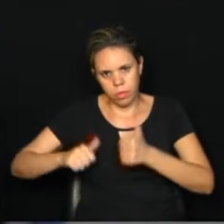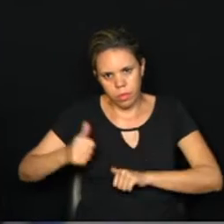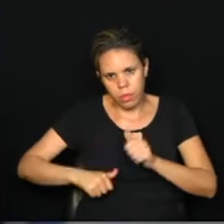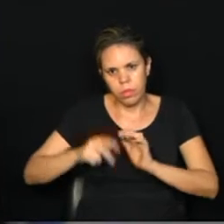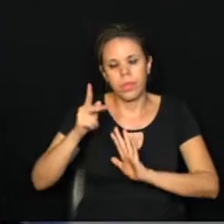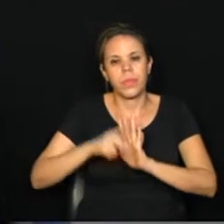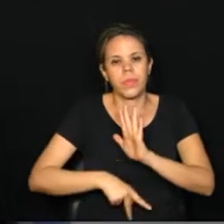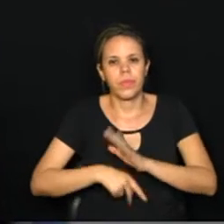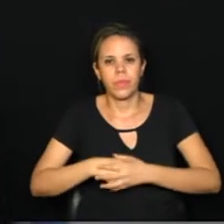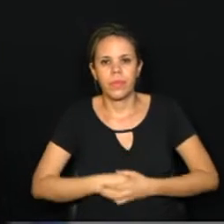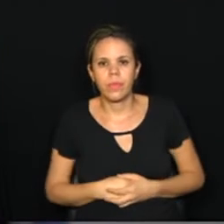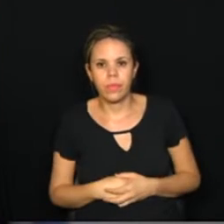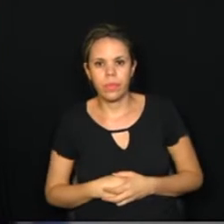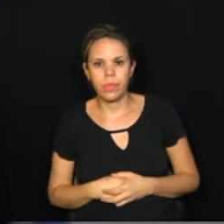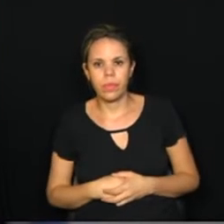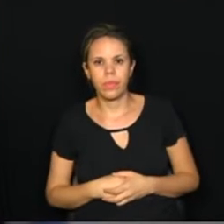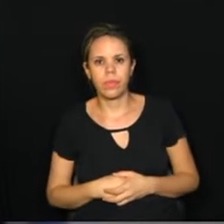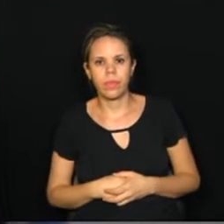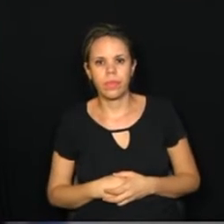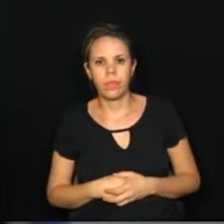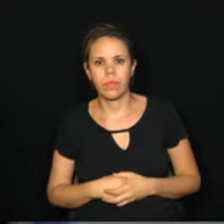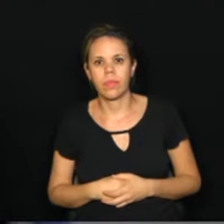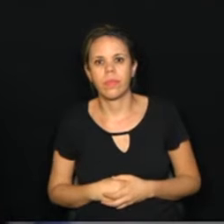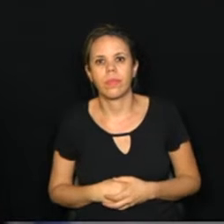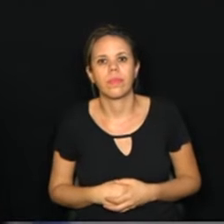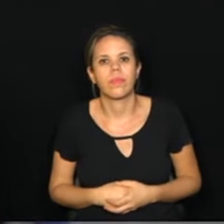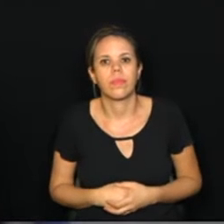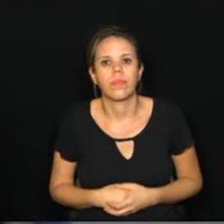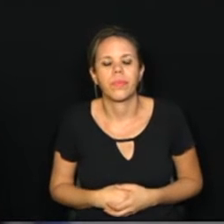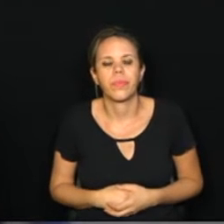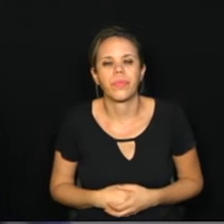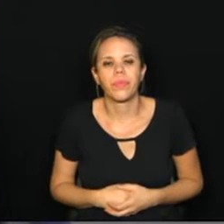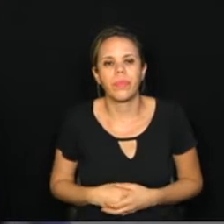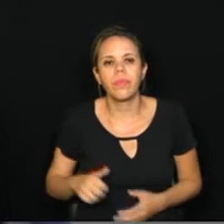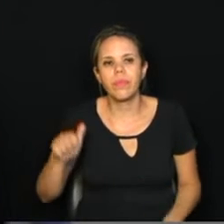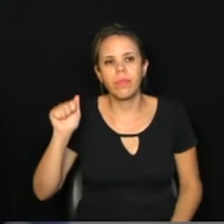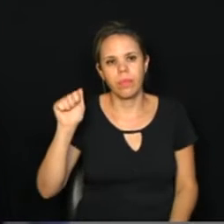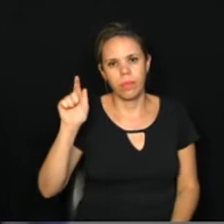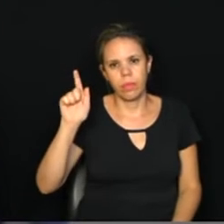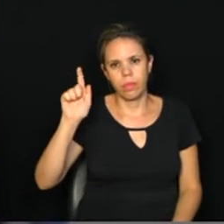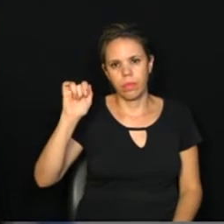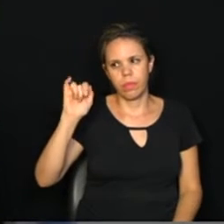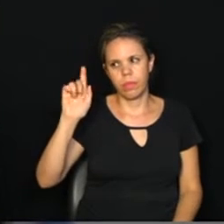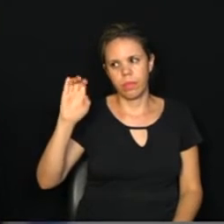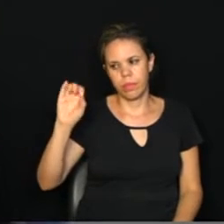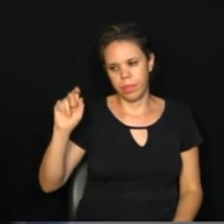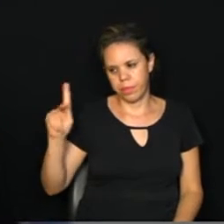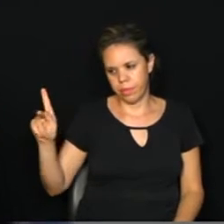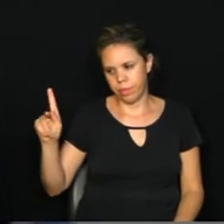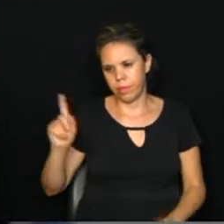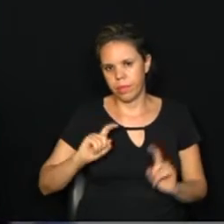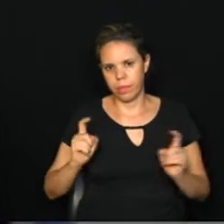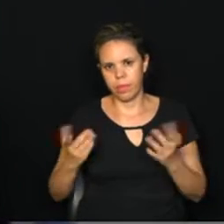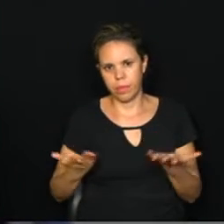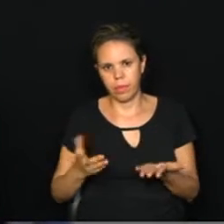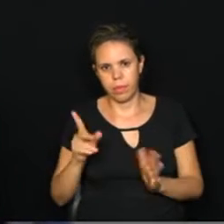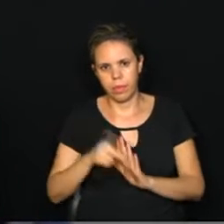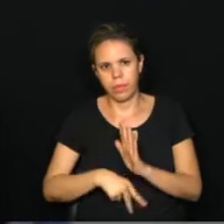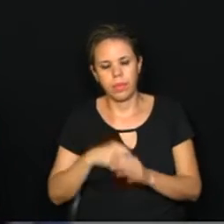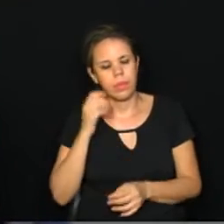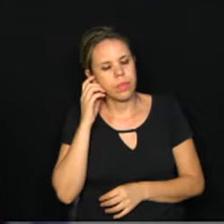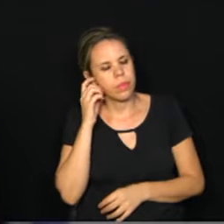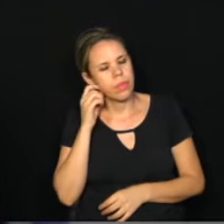projeto aqui na GENCAMP, inclusive hoje tivemos uma reunião sobre esse projeto e